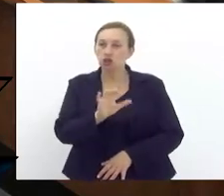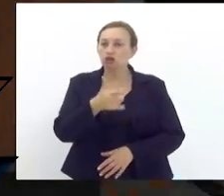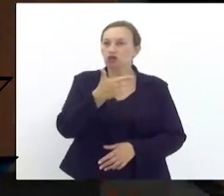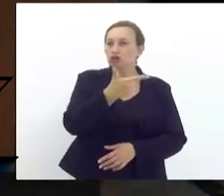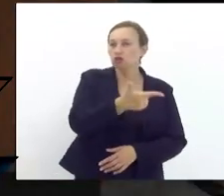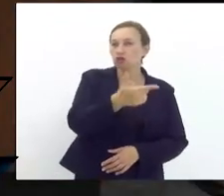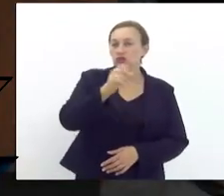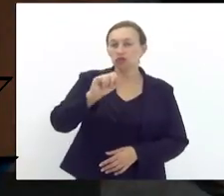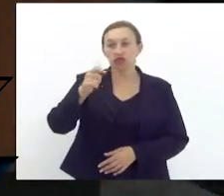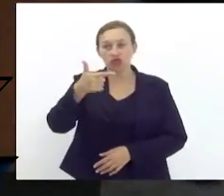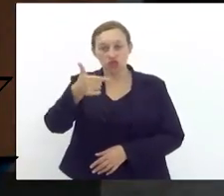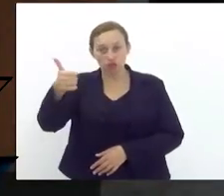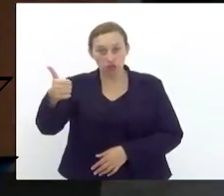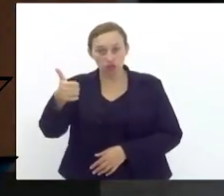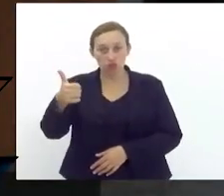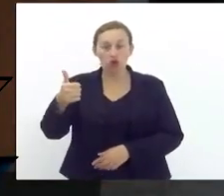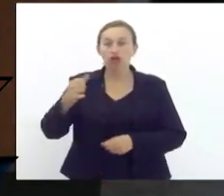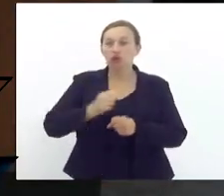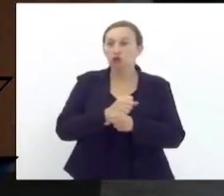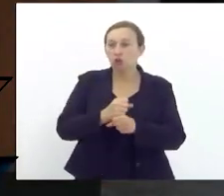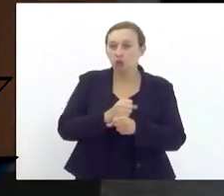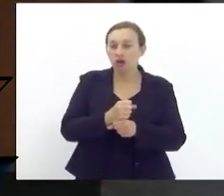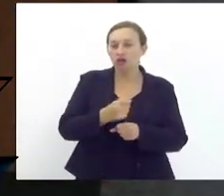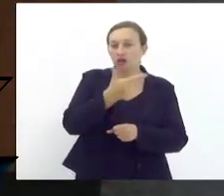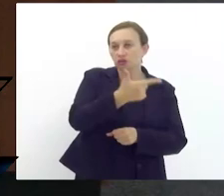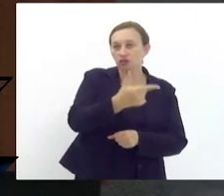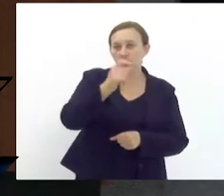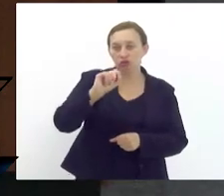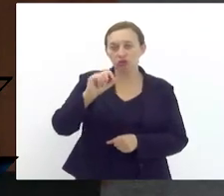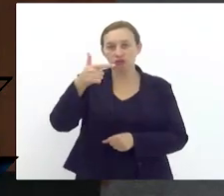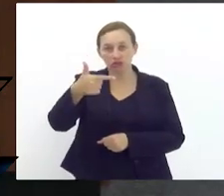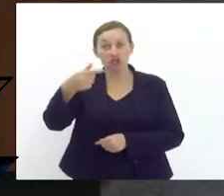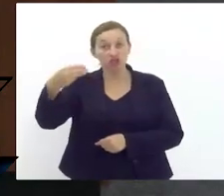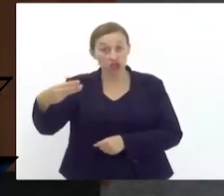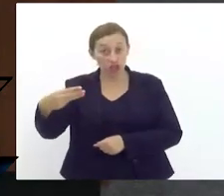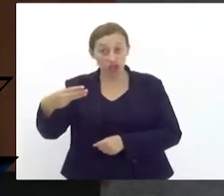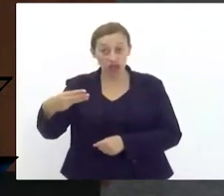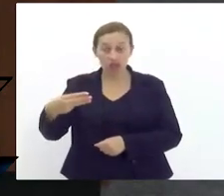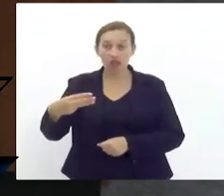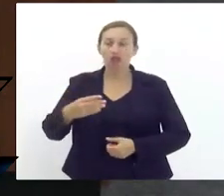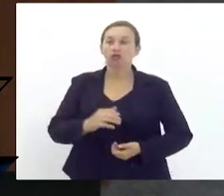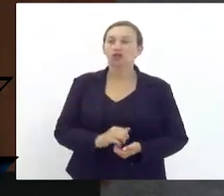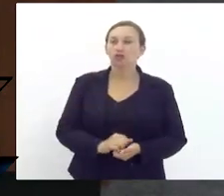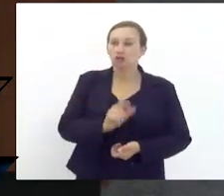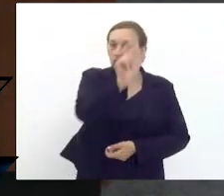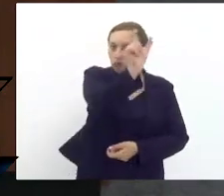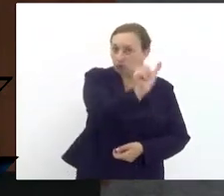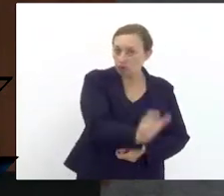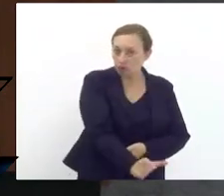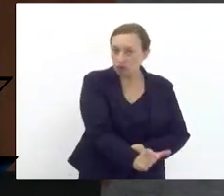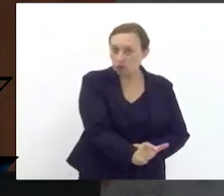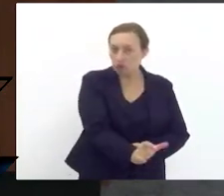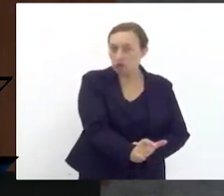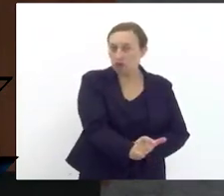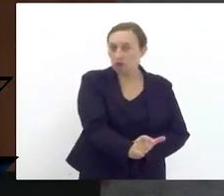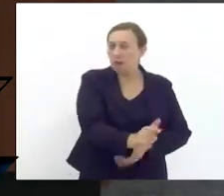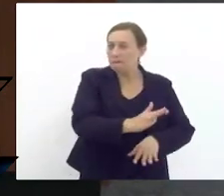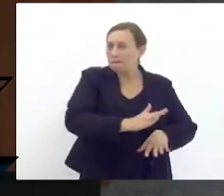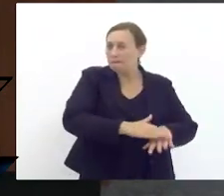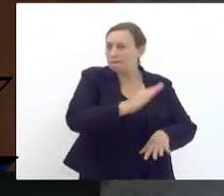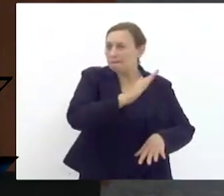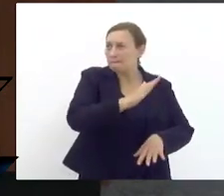2021 ao ano de 2023 o atleta recebeu